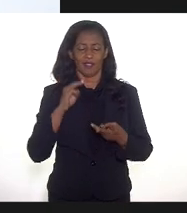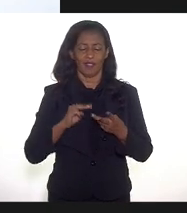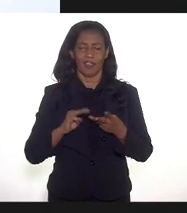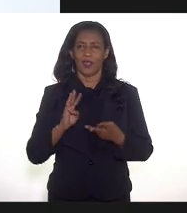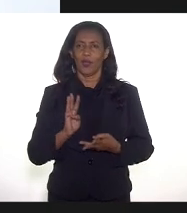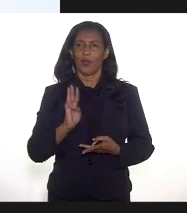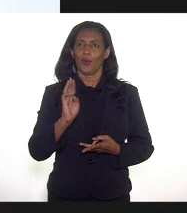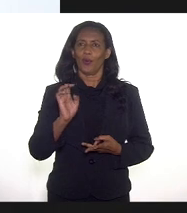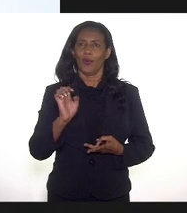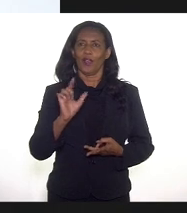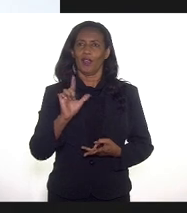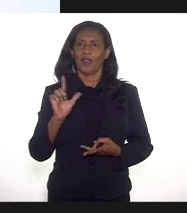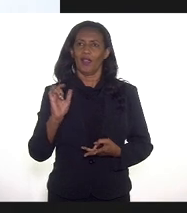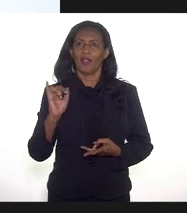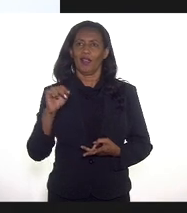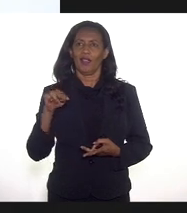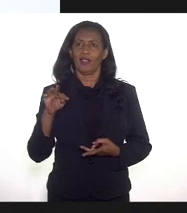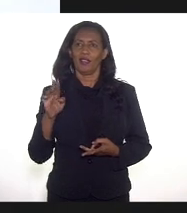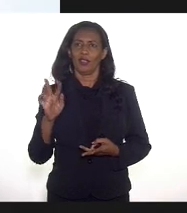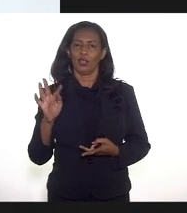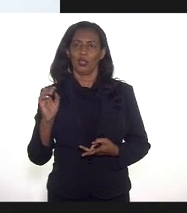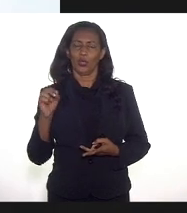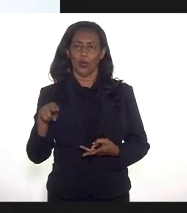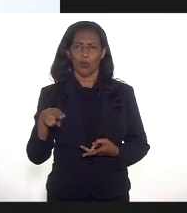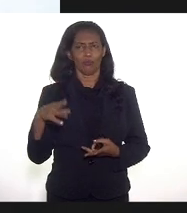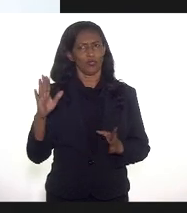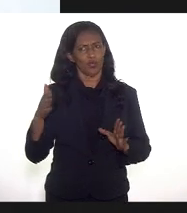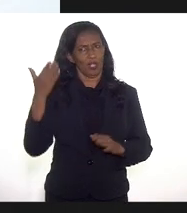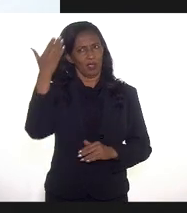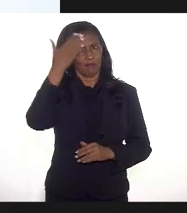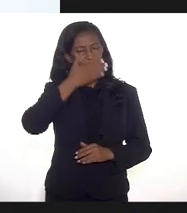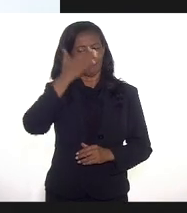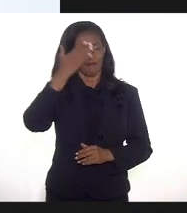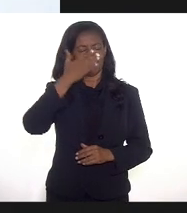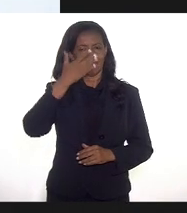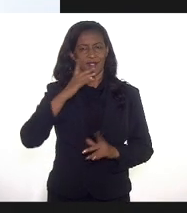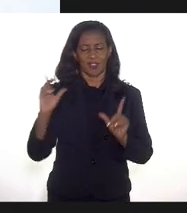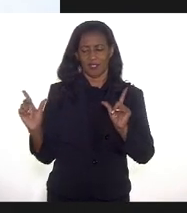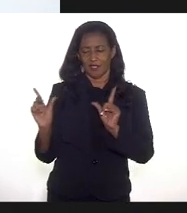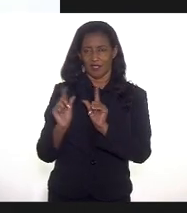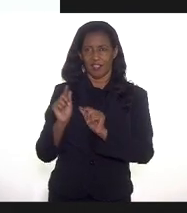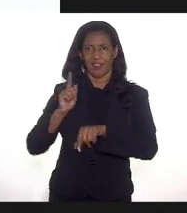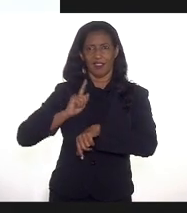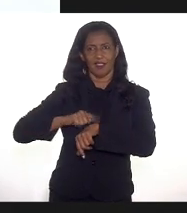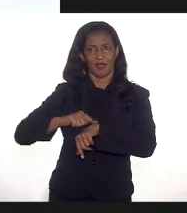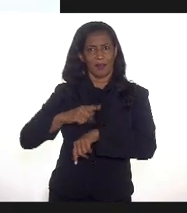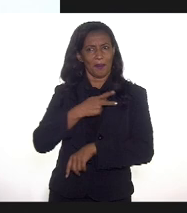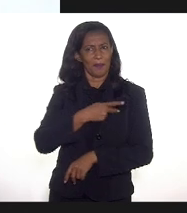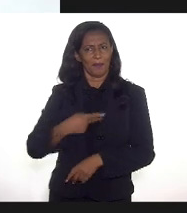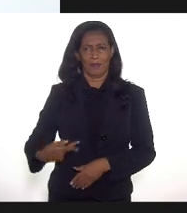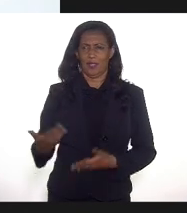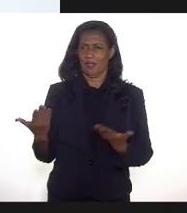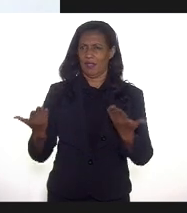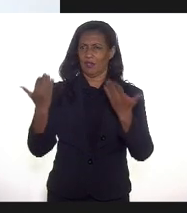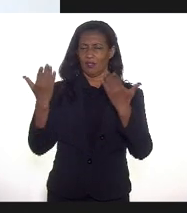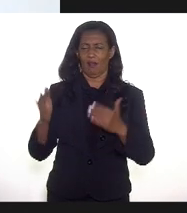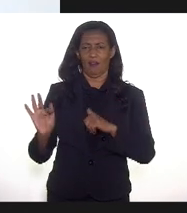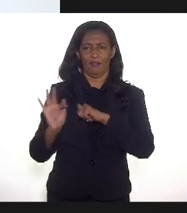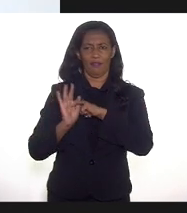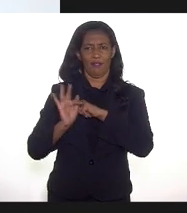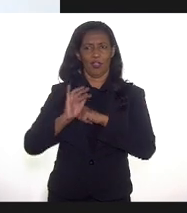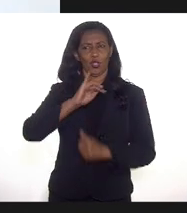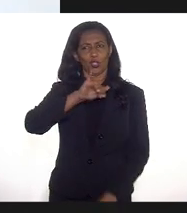José aqui, que restaram presentes em razão do tempo, né? Ao presidente da FAETEC,